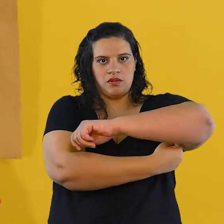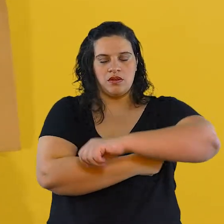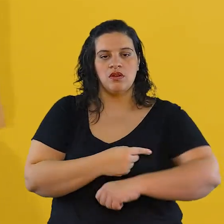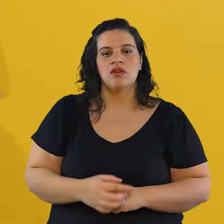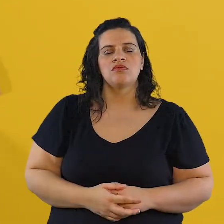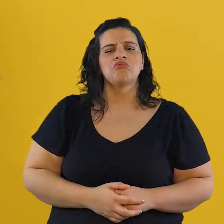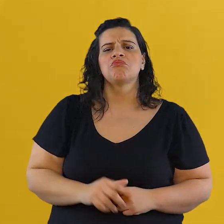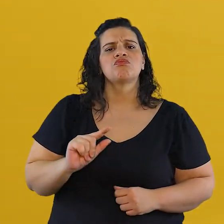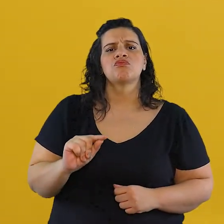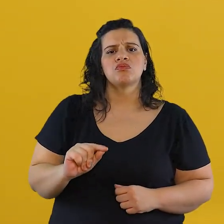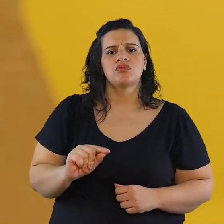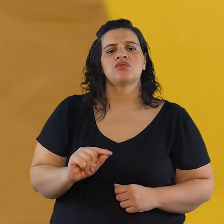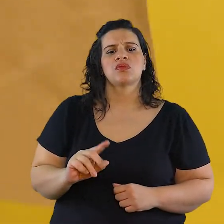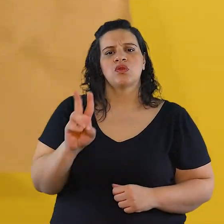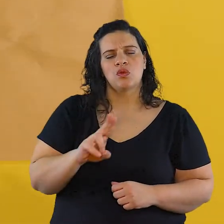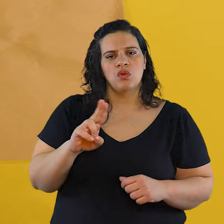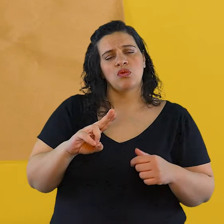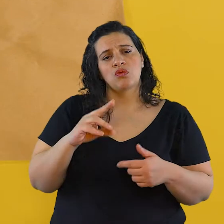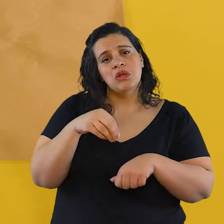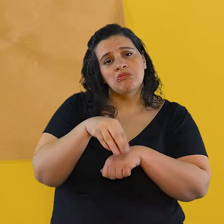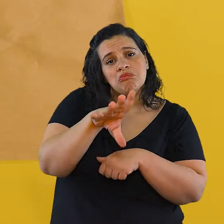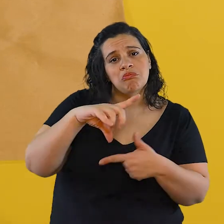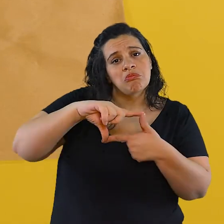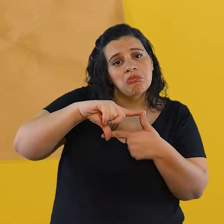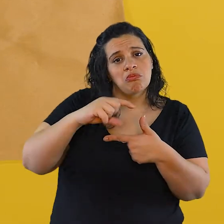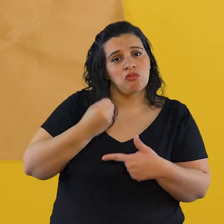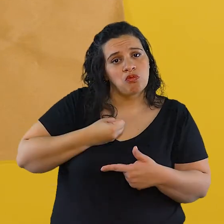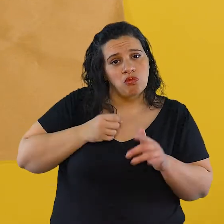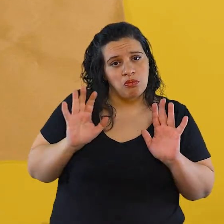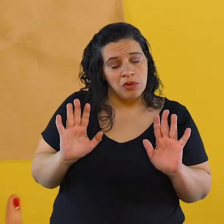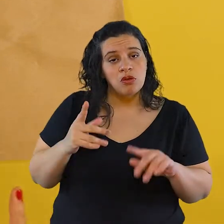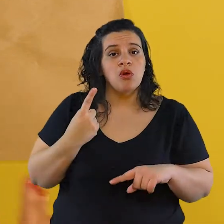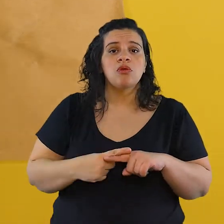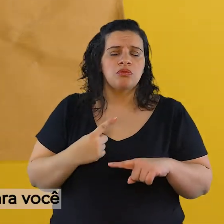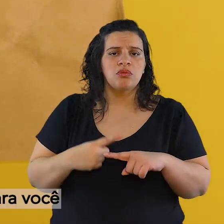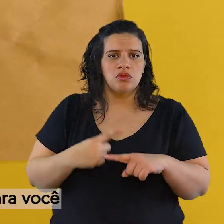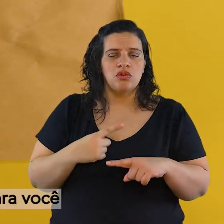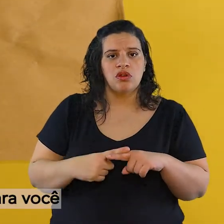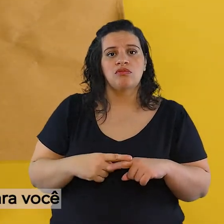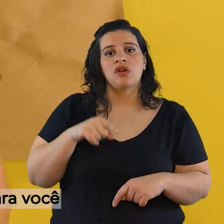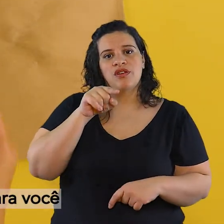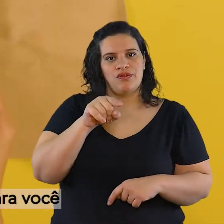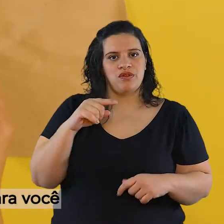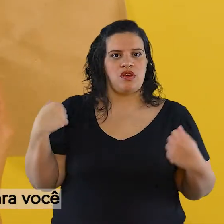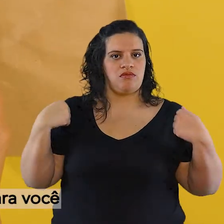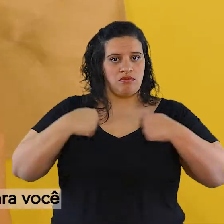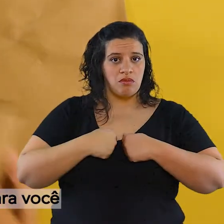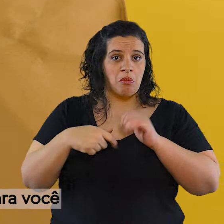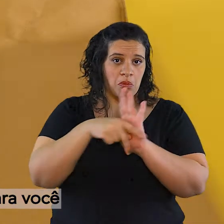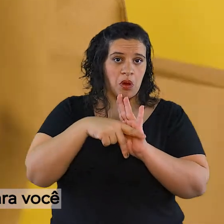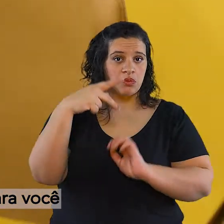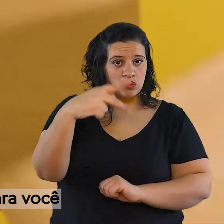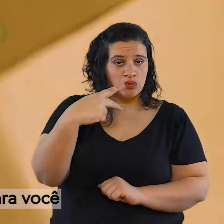Essas medidas, elas são uma medida sugestiva. Porque, como você já